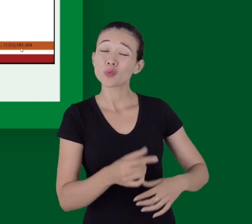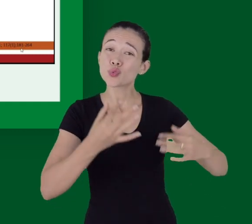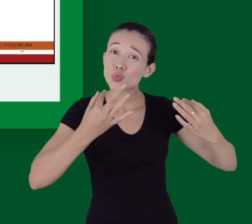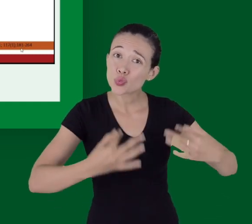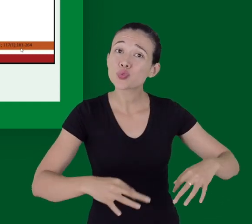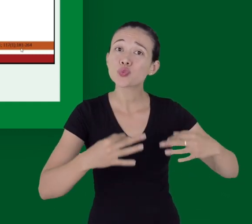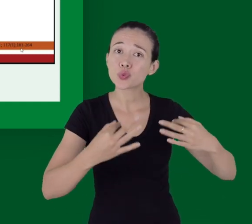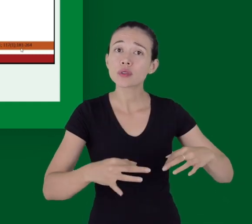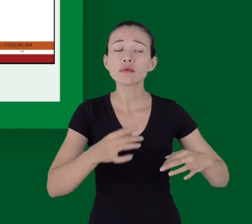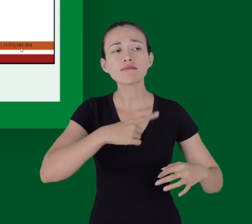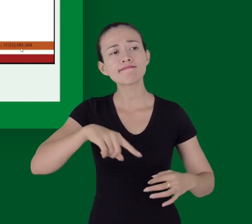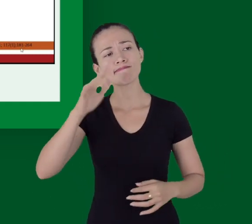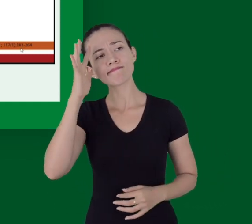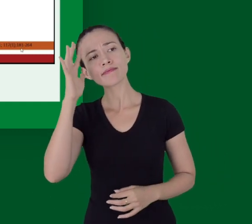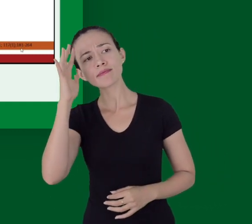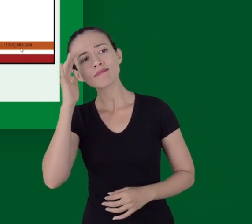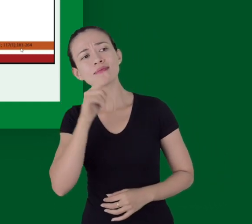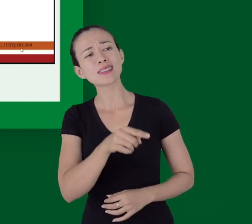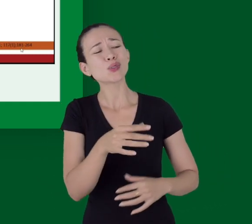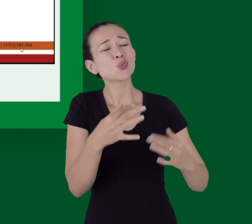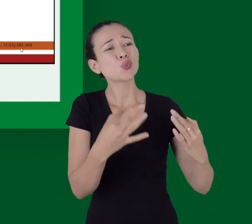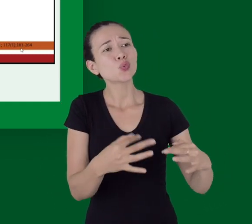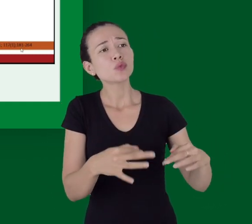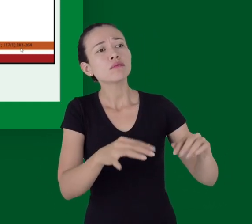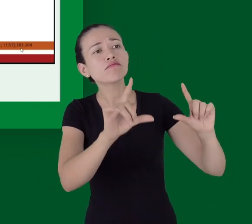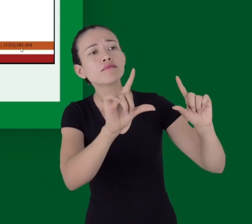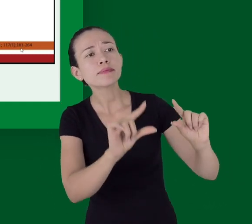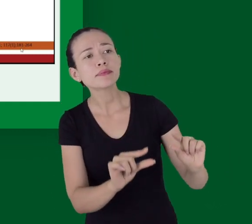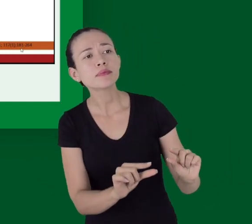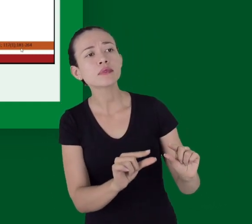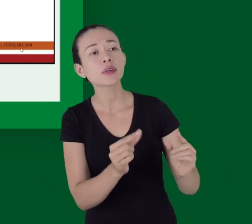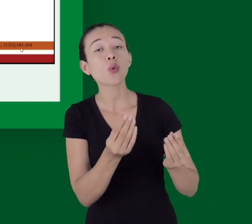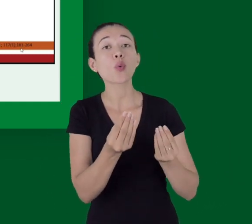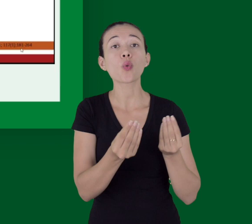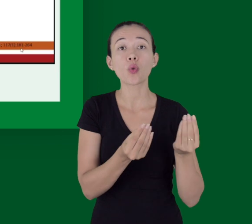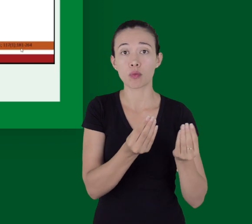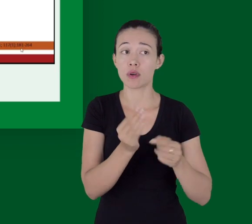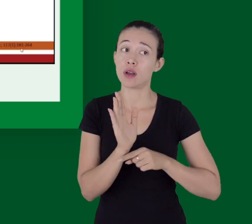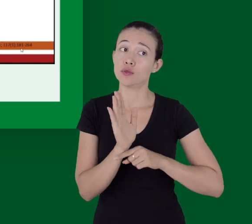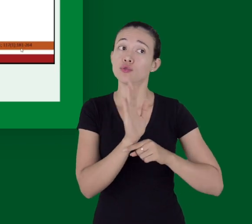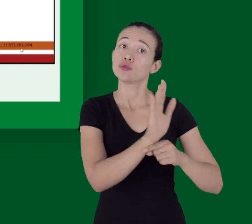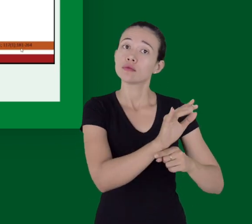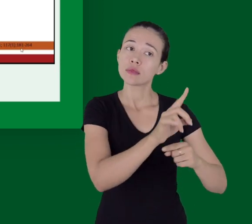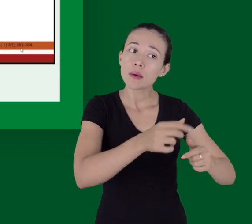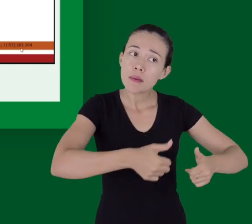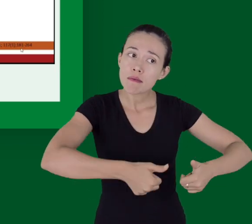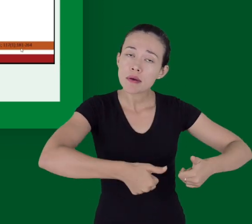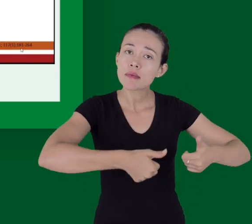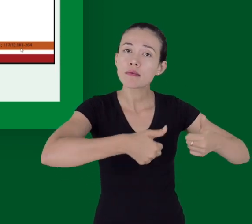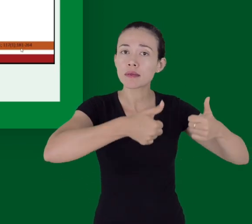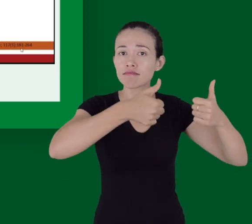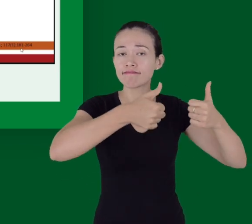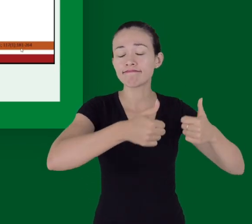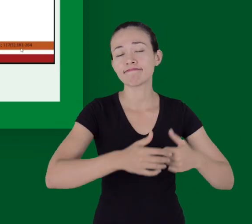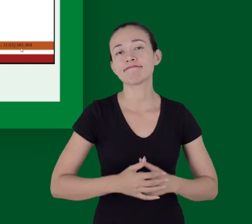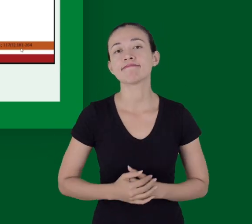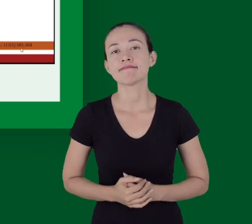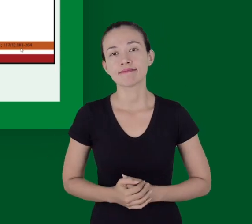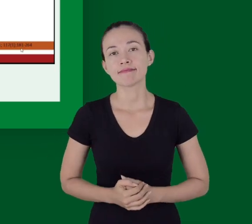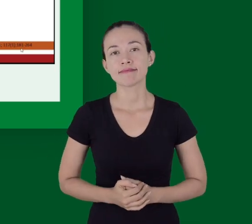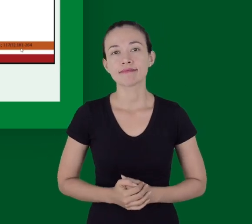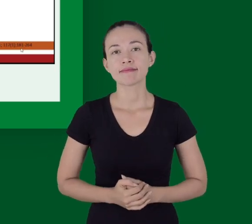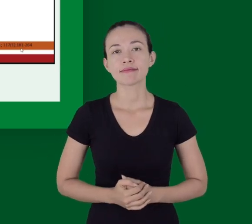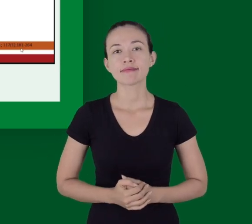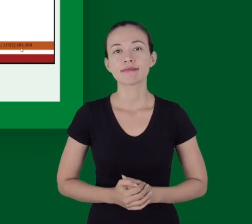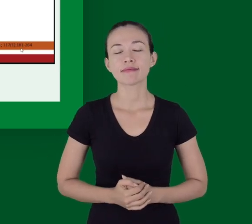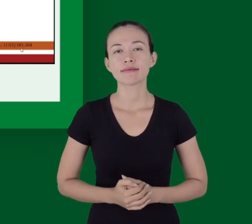baixa, de 2 a 4 miligramas, e vê, né? Você dilui para 10 e faz 2, pode fazer mais 2, vai fazendo à medida